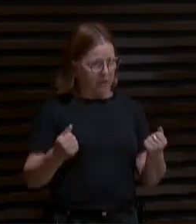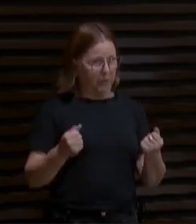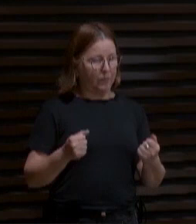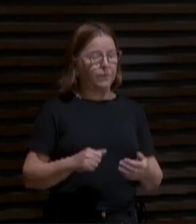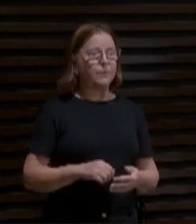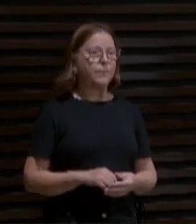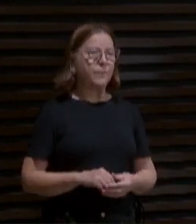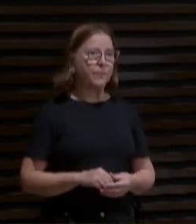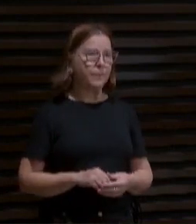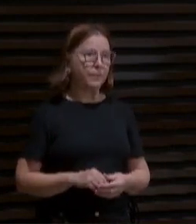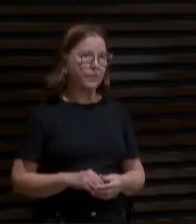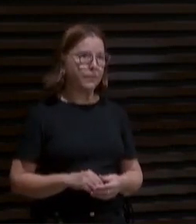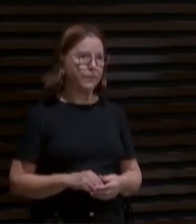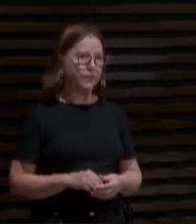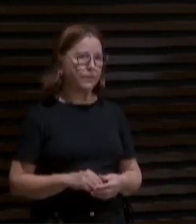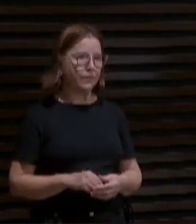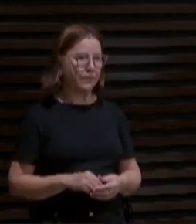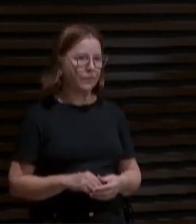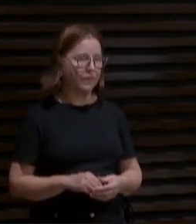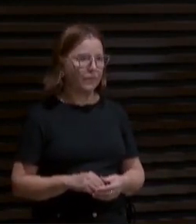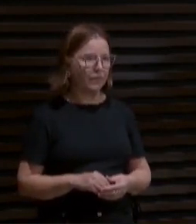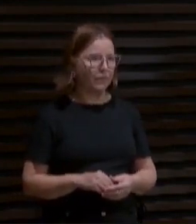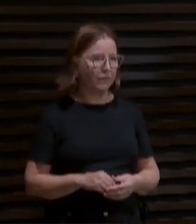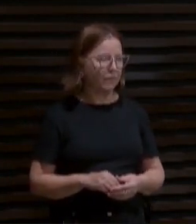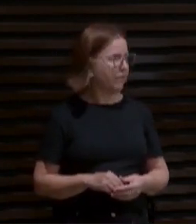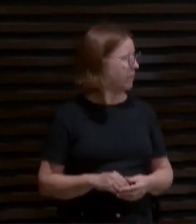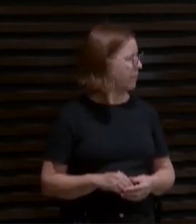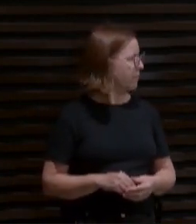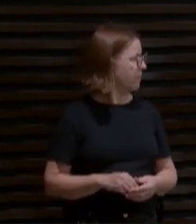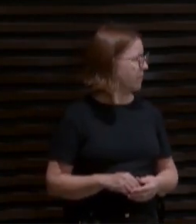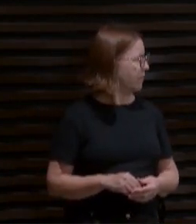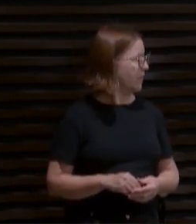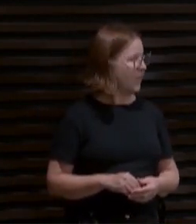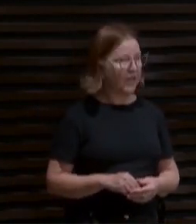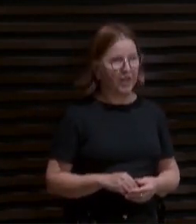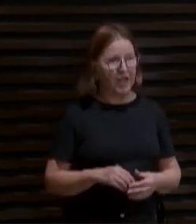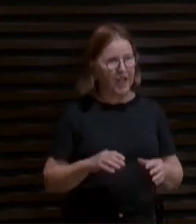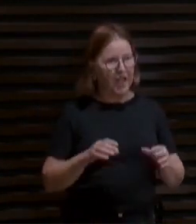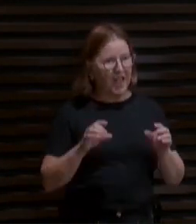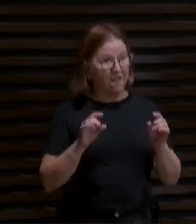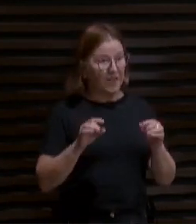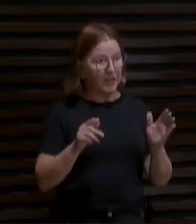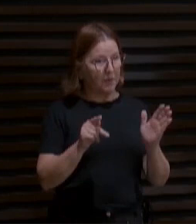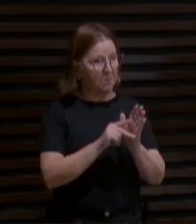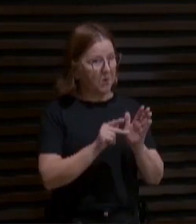Ele vende a mãe por causa do dinheiro.